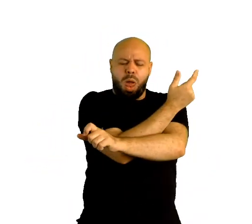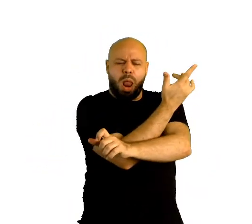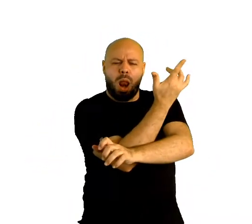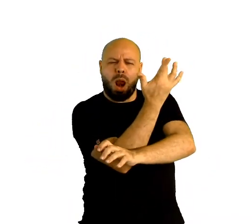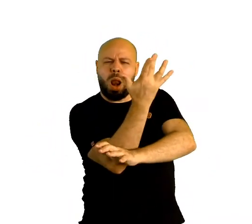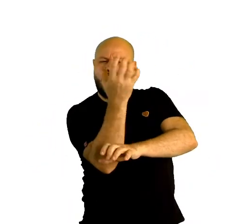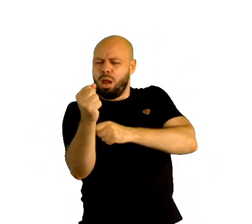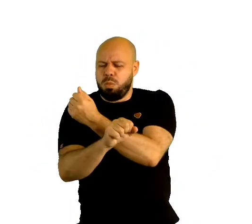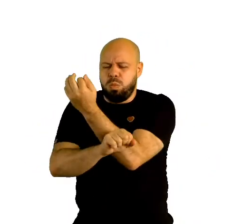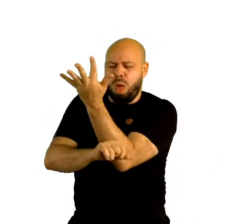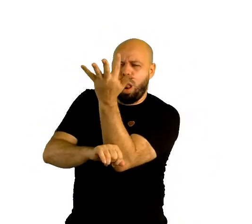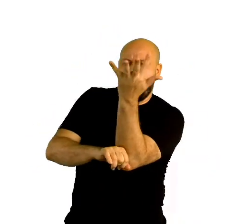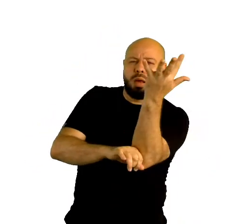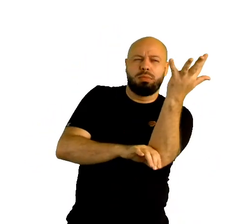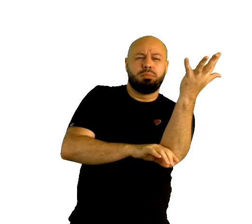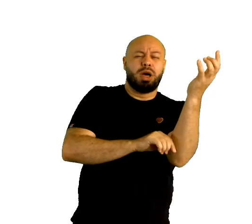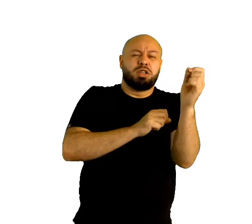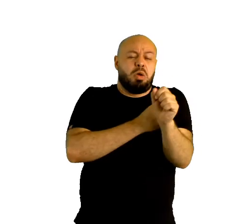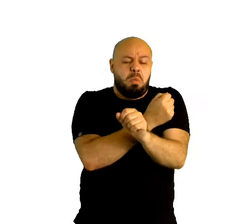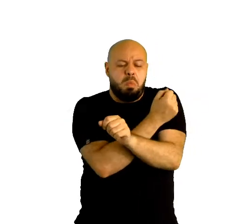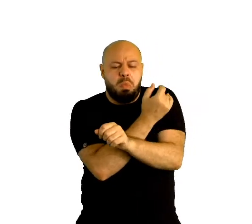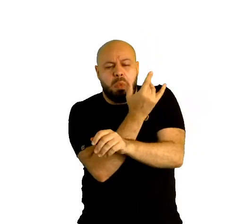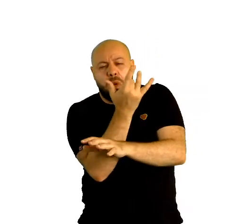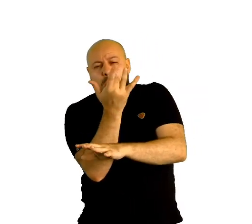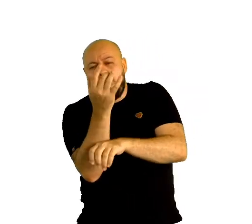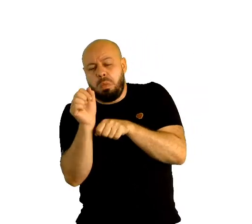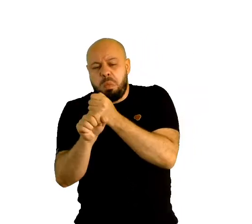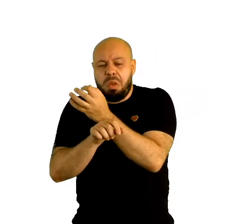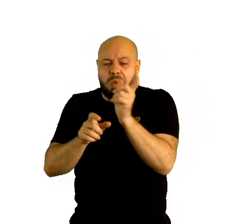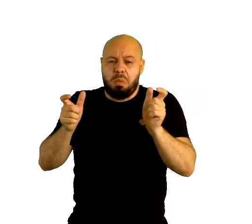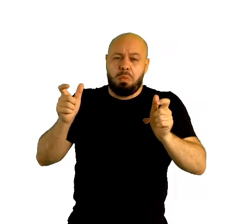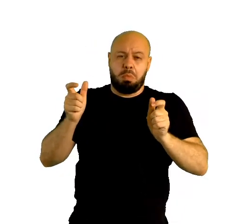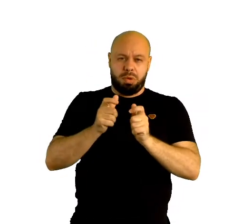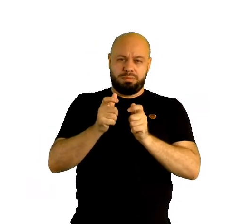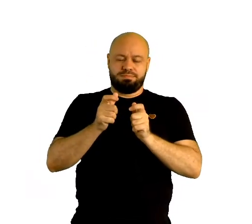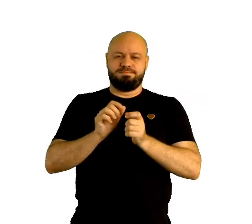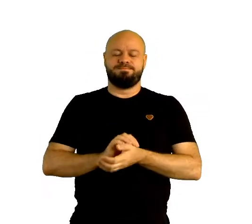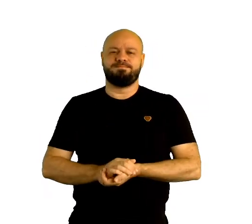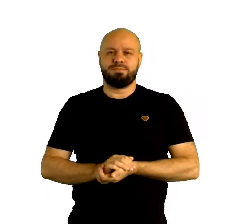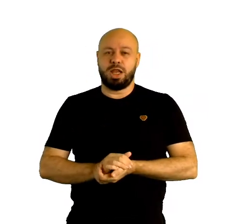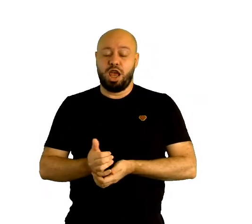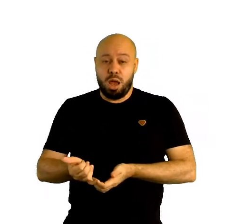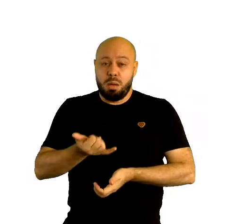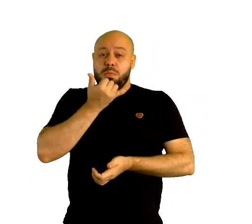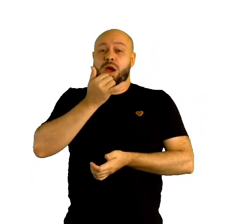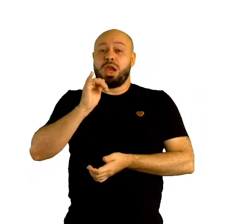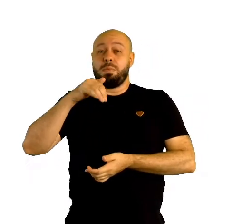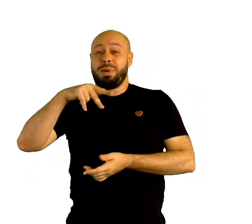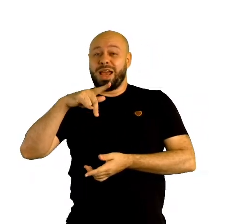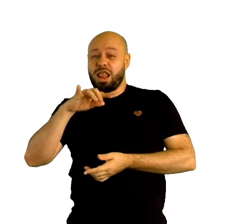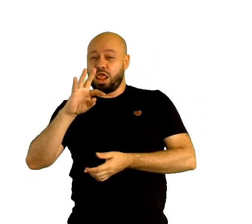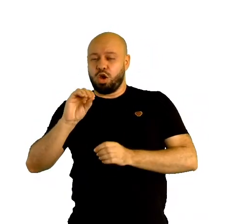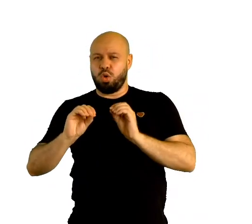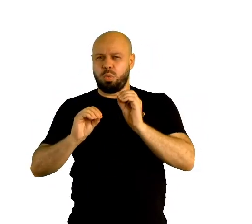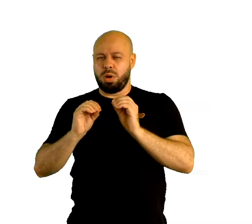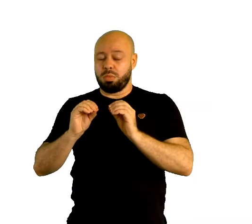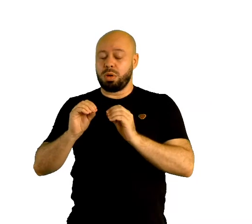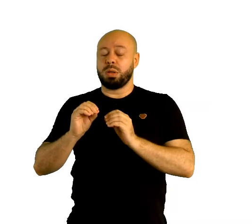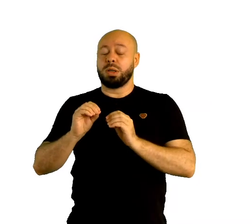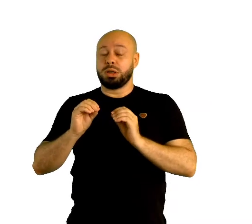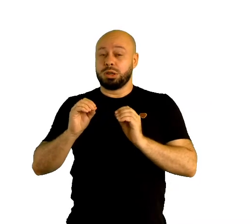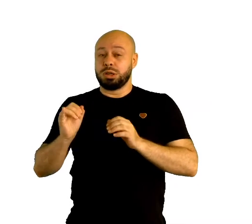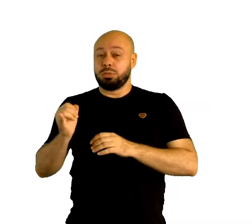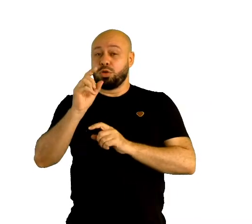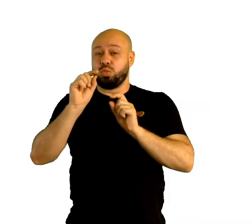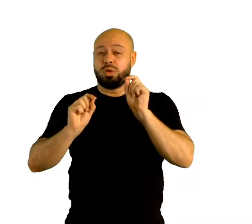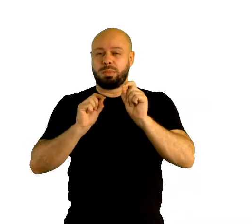já está bem, né, pouquinha. Outro impacto bem relevante é o uso